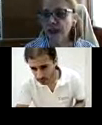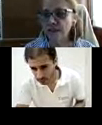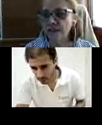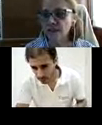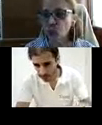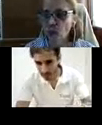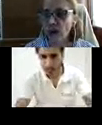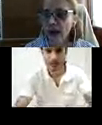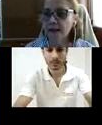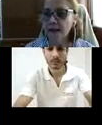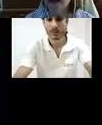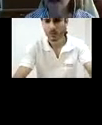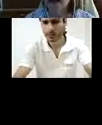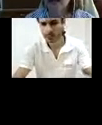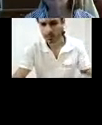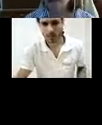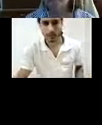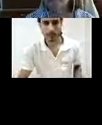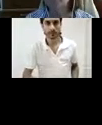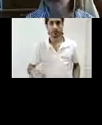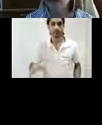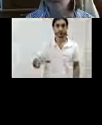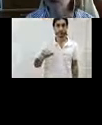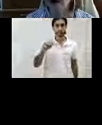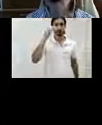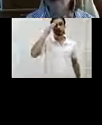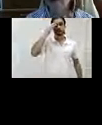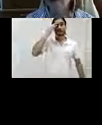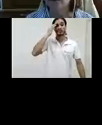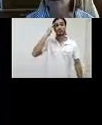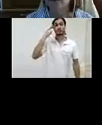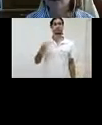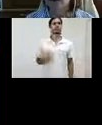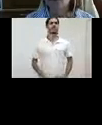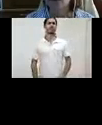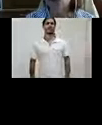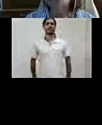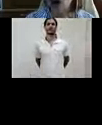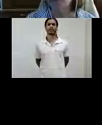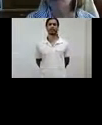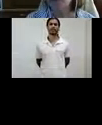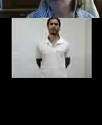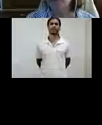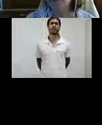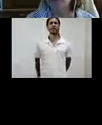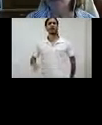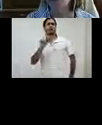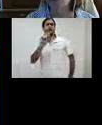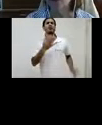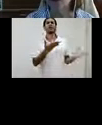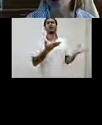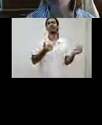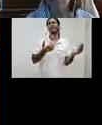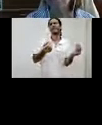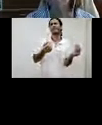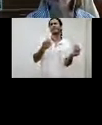violência por morar aqui que a mídia transmite do meu bairro. Por que que os jovens dizem isso?